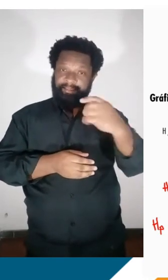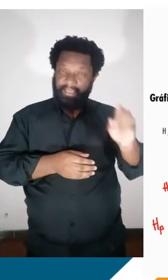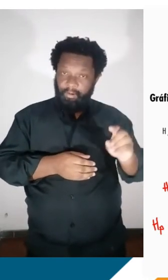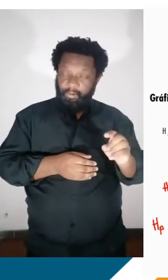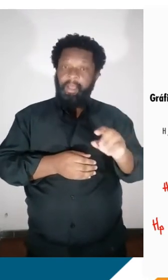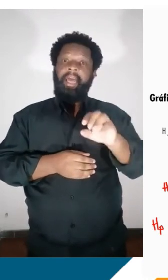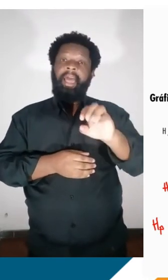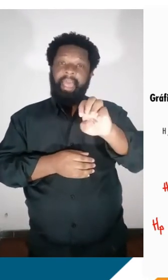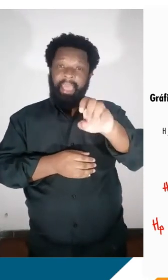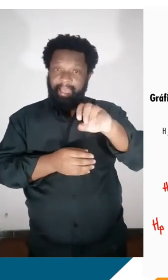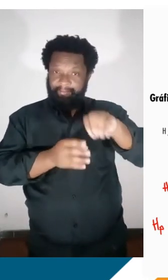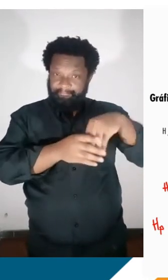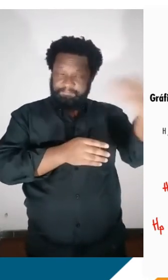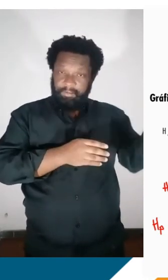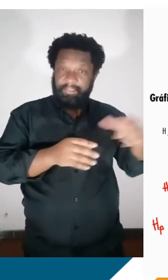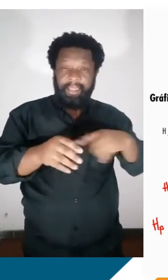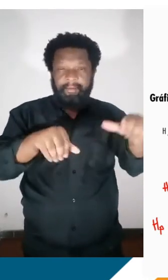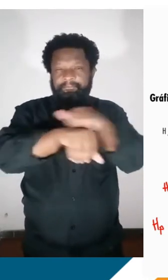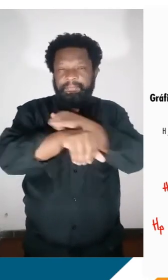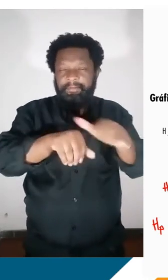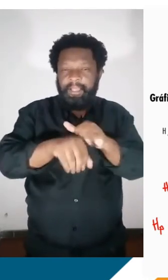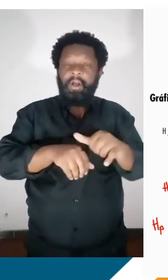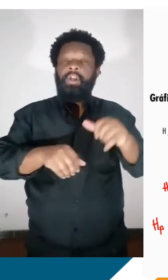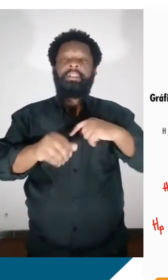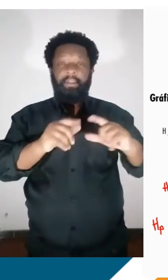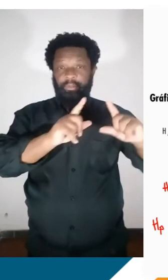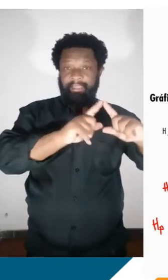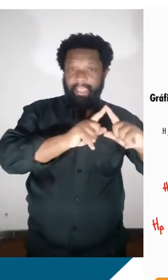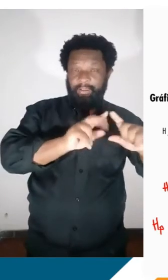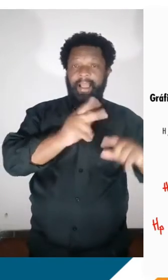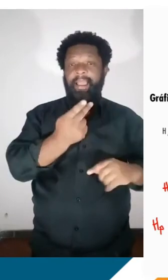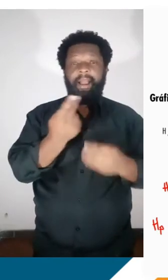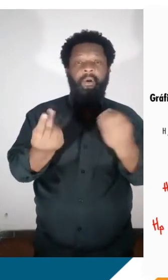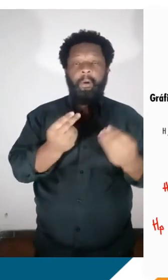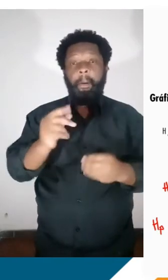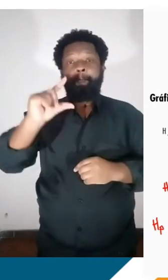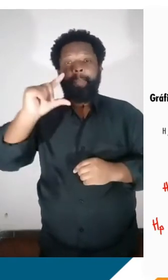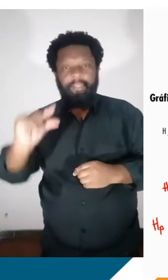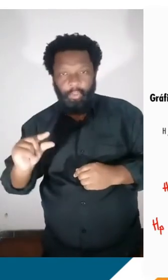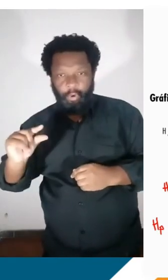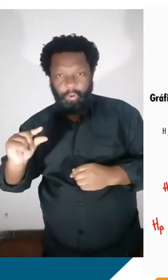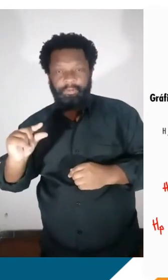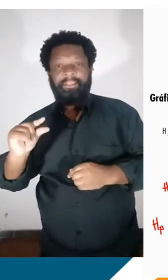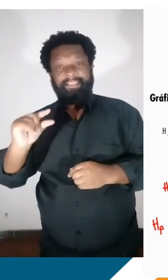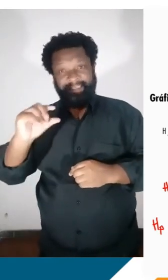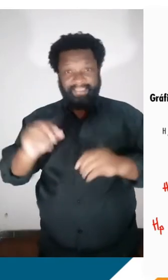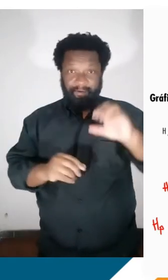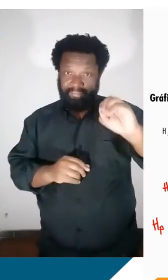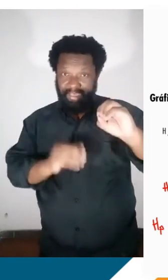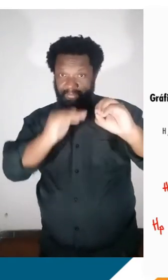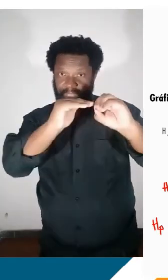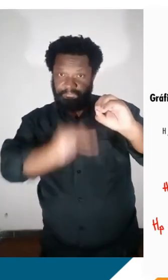exotérmicas possuem a sua variação de entalpia, o seu ΔH, menor do que zero, tá bom?